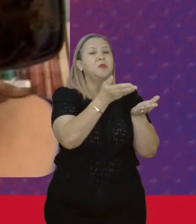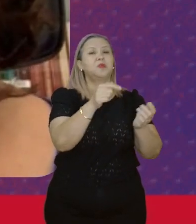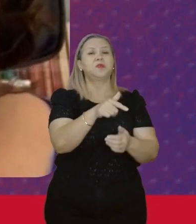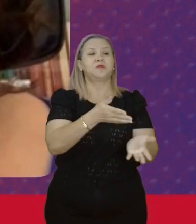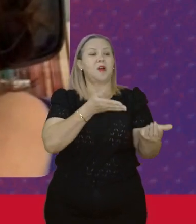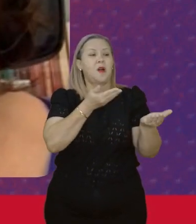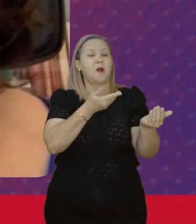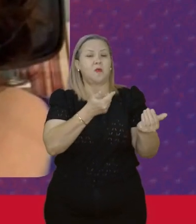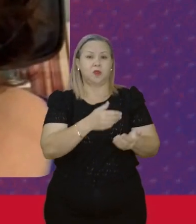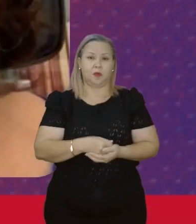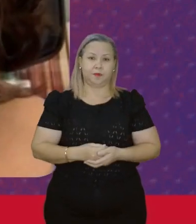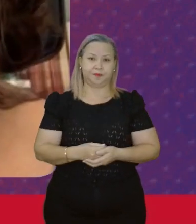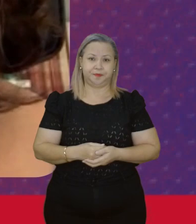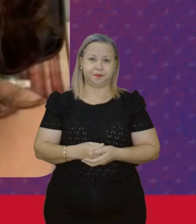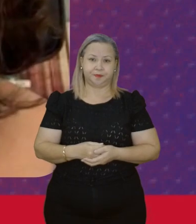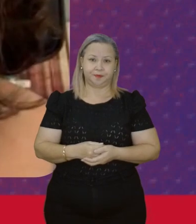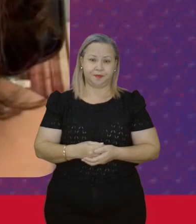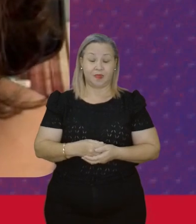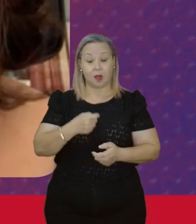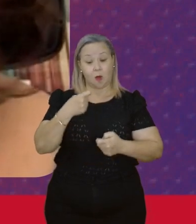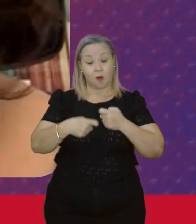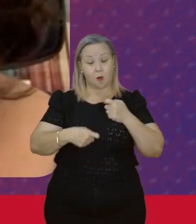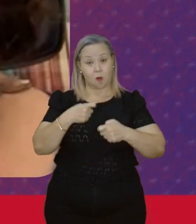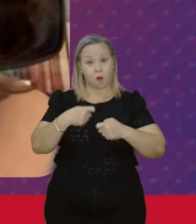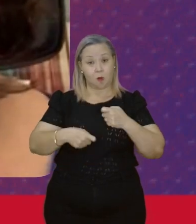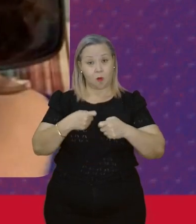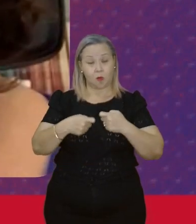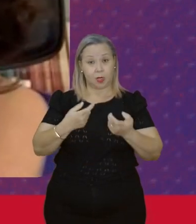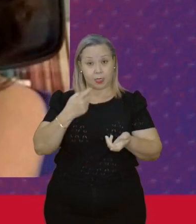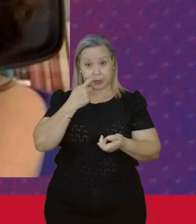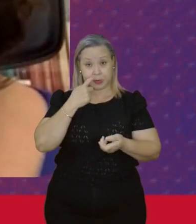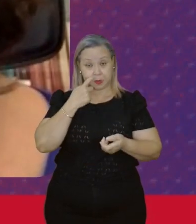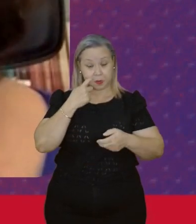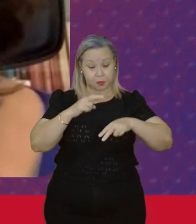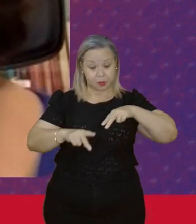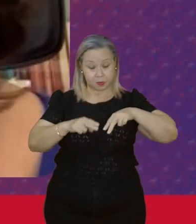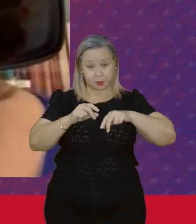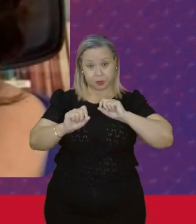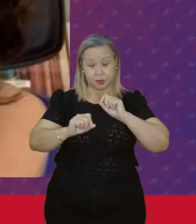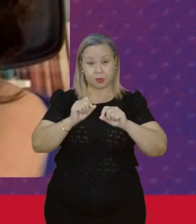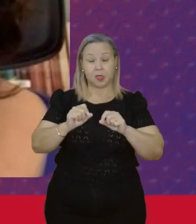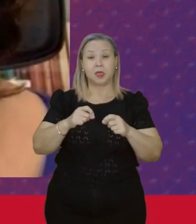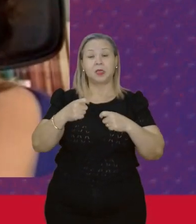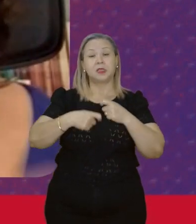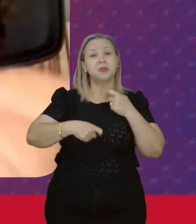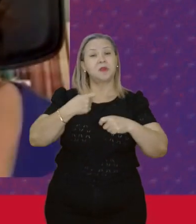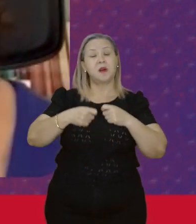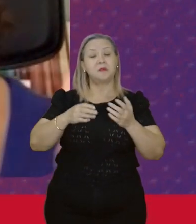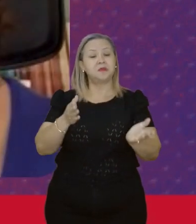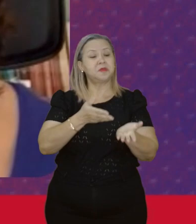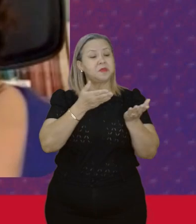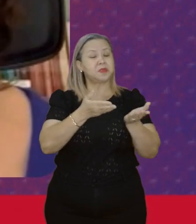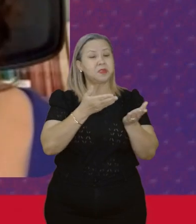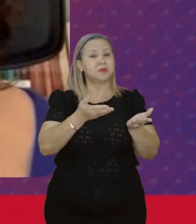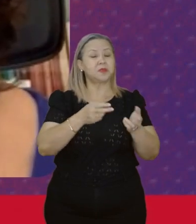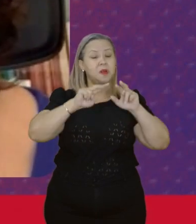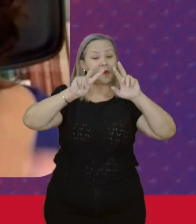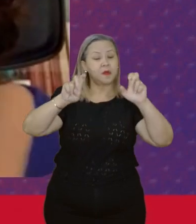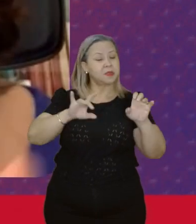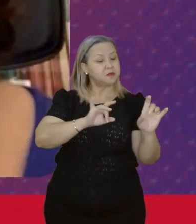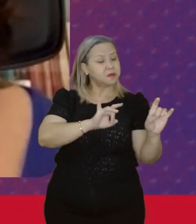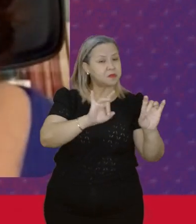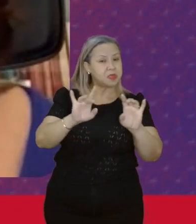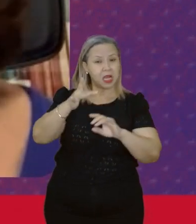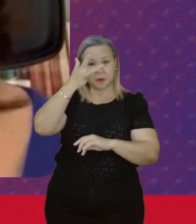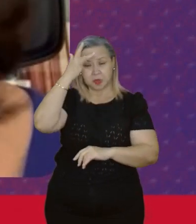Orientação sexual não se induz. Orientação sexual é uma questão de cada um, daquilo que as pessoas sentem.